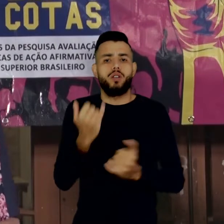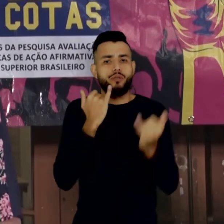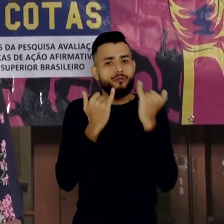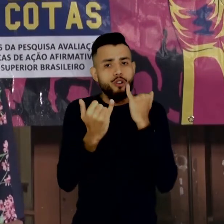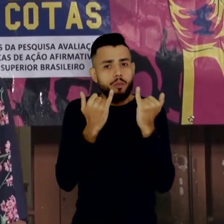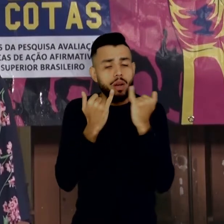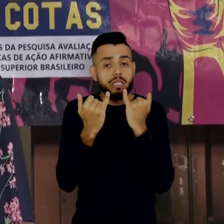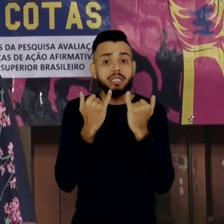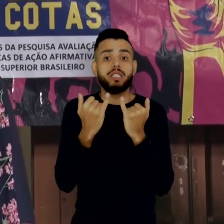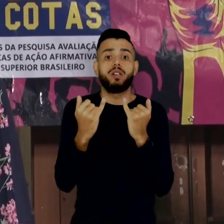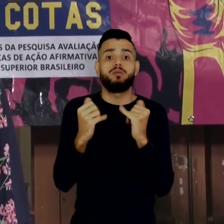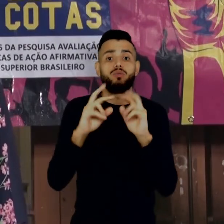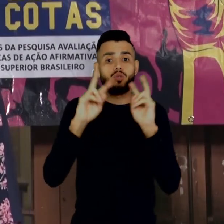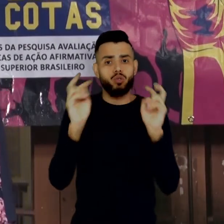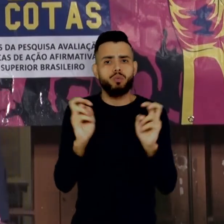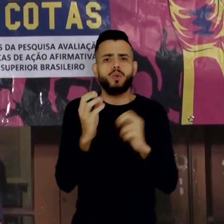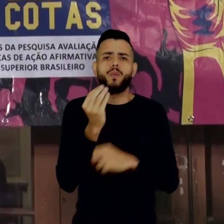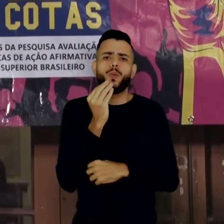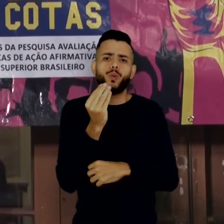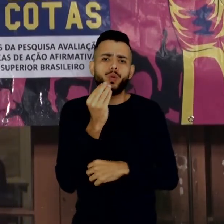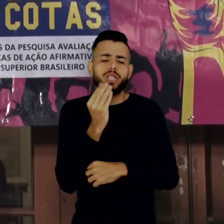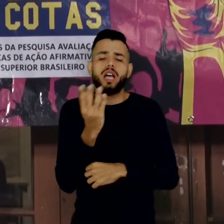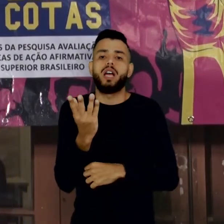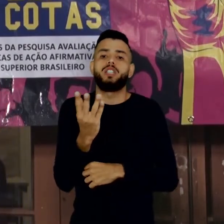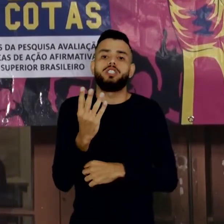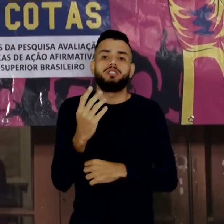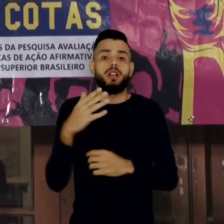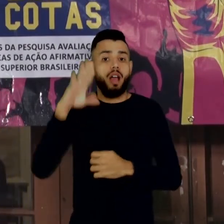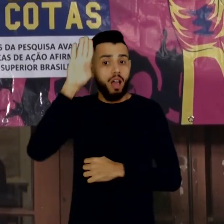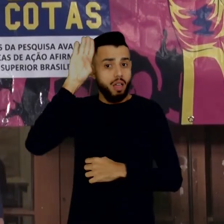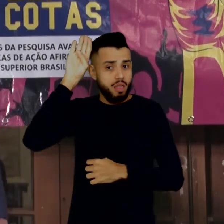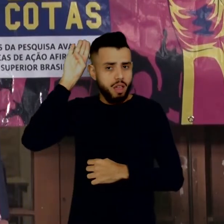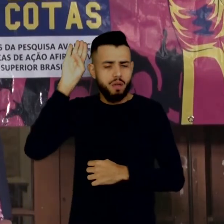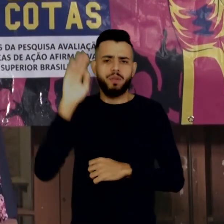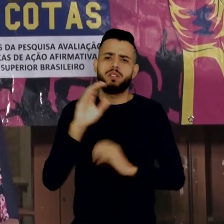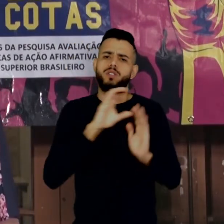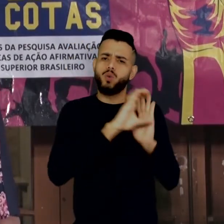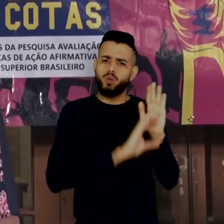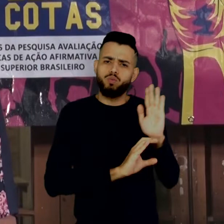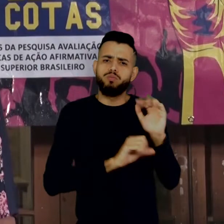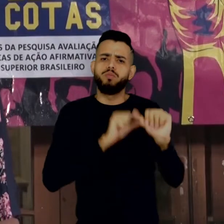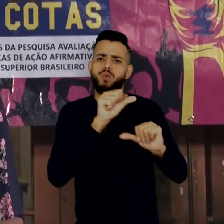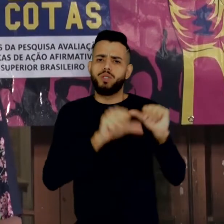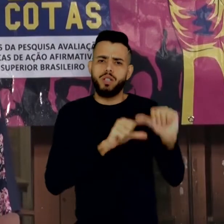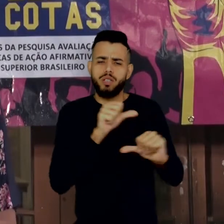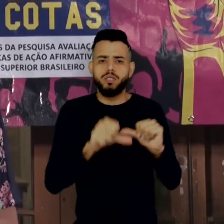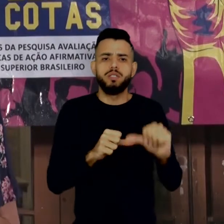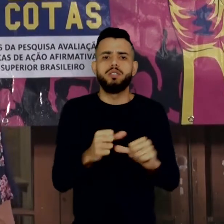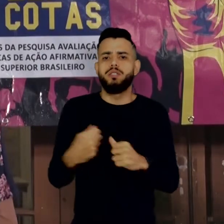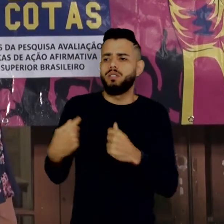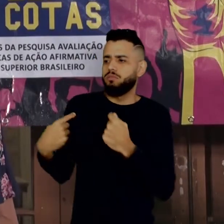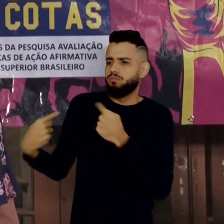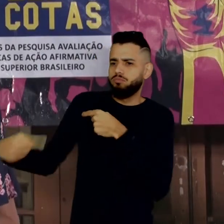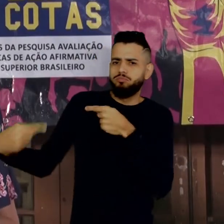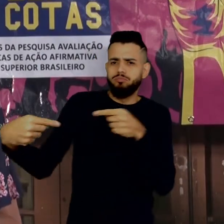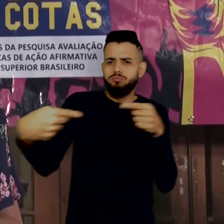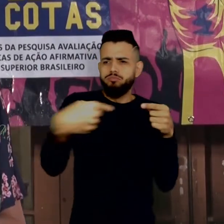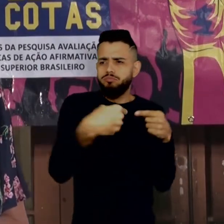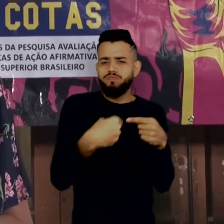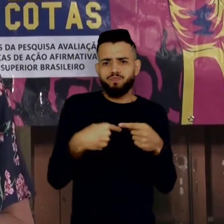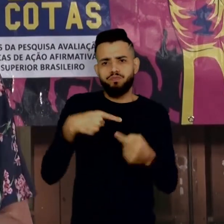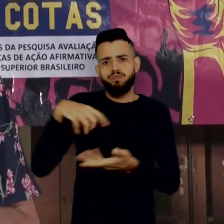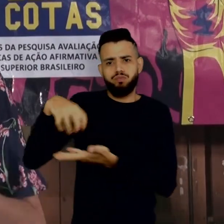informação ampla sobre oportunidades acadêmicas, as mudanças curriculares, o diálogo com diferentes instâncias